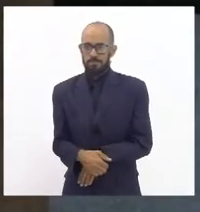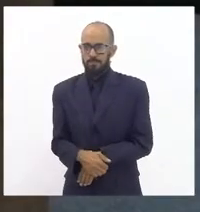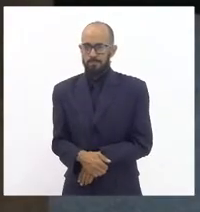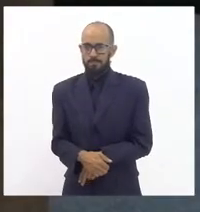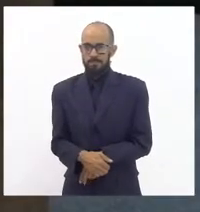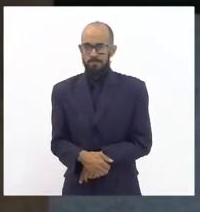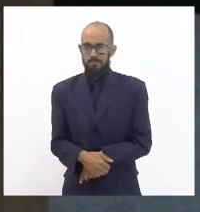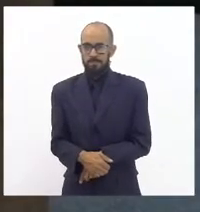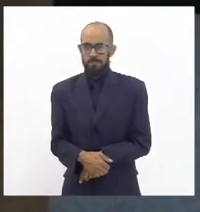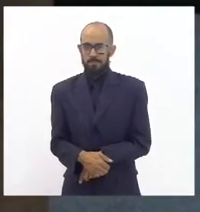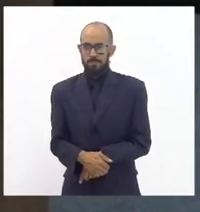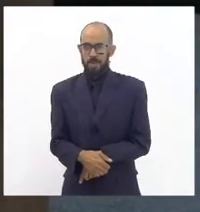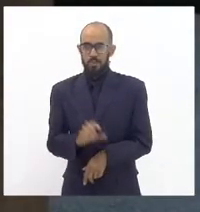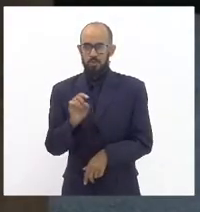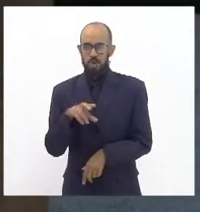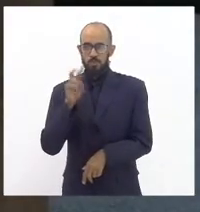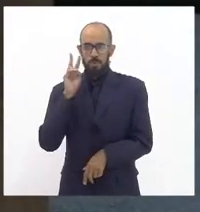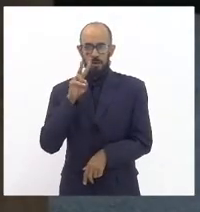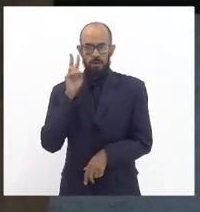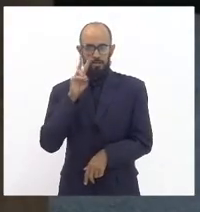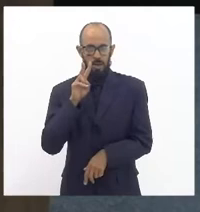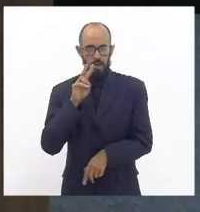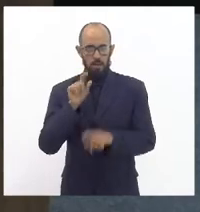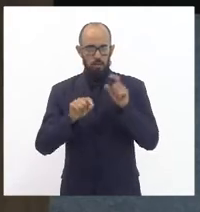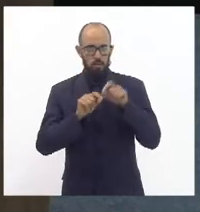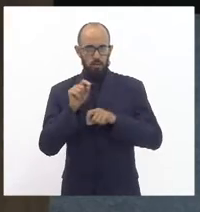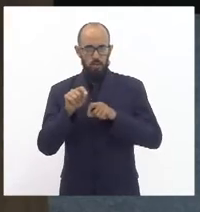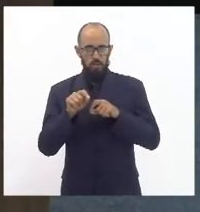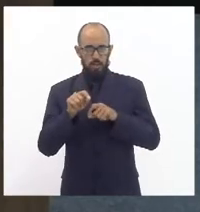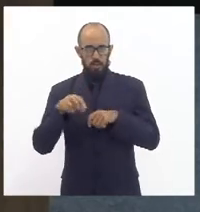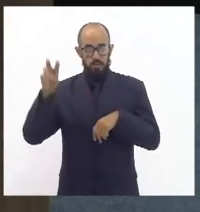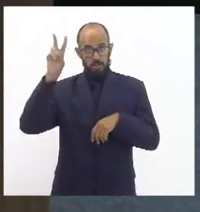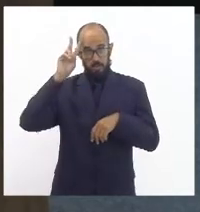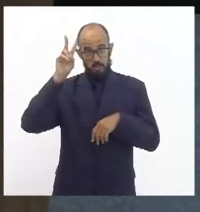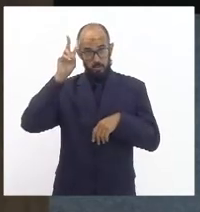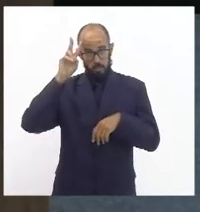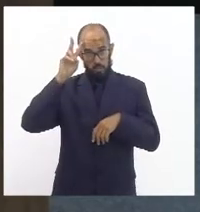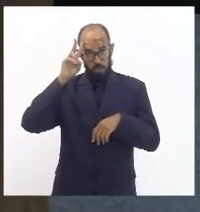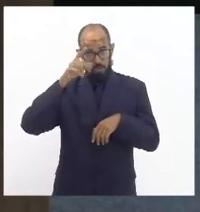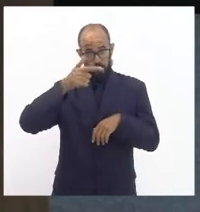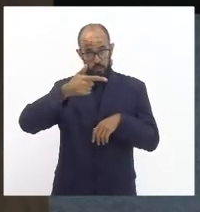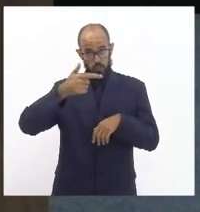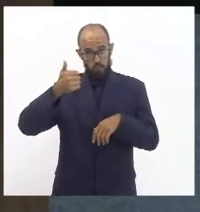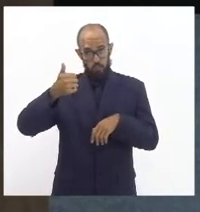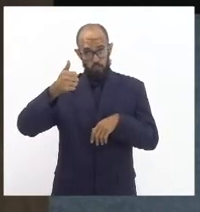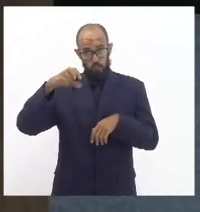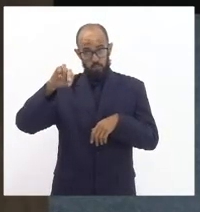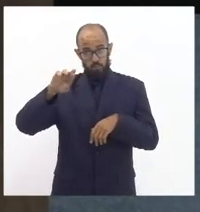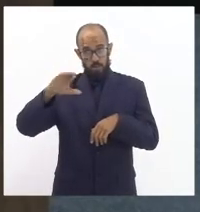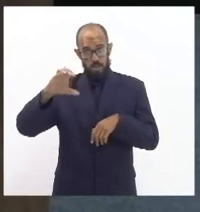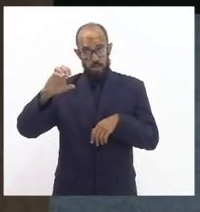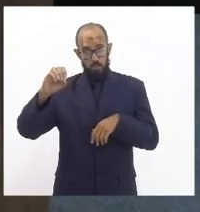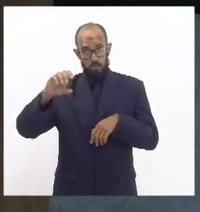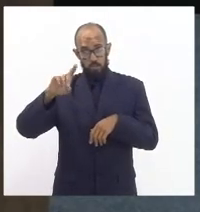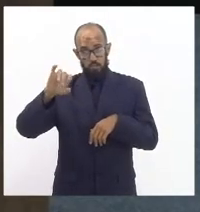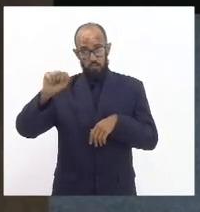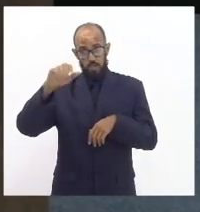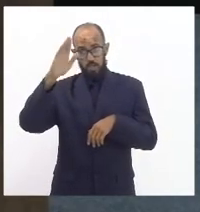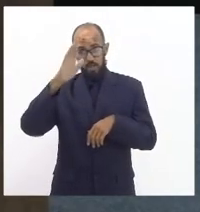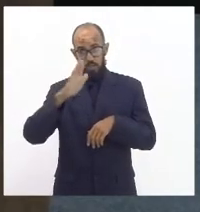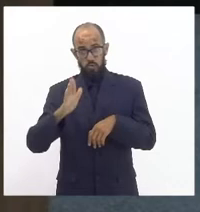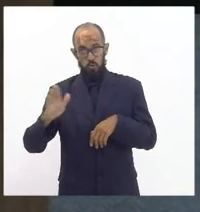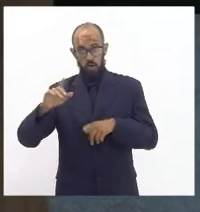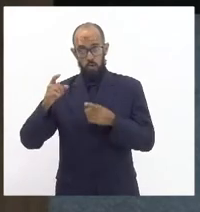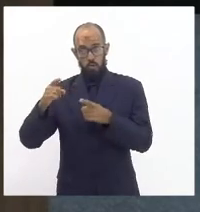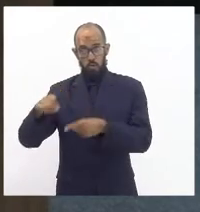só para lembrar que segunda-feira dia 21 de Março é o dia nacional de combate